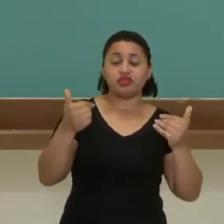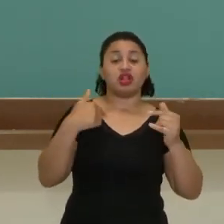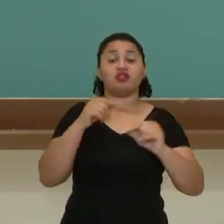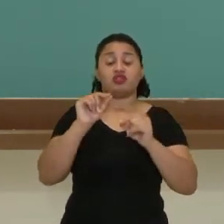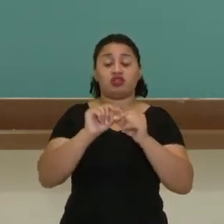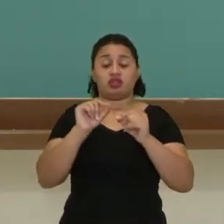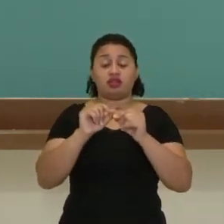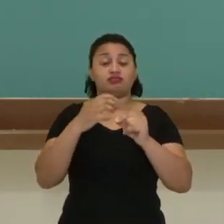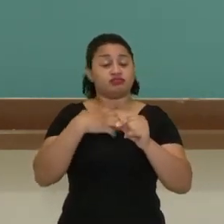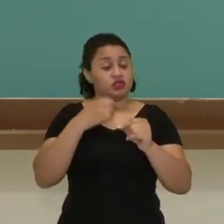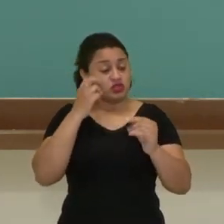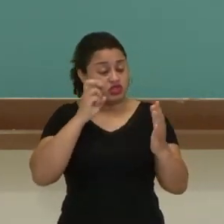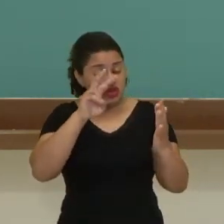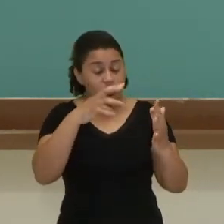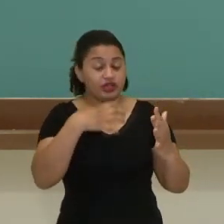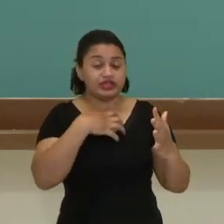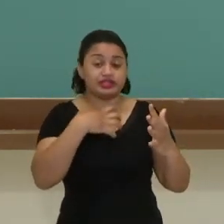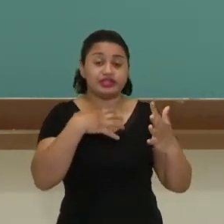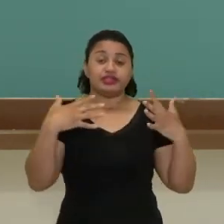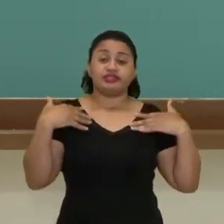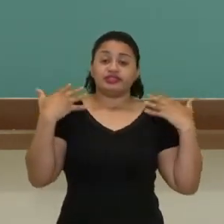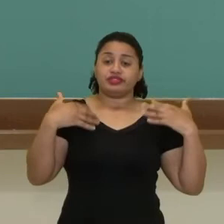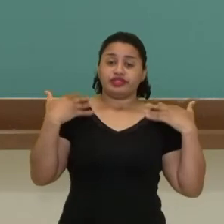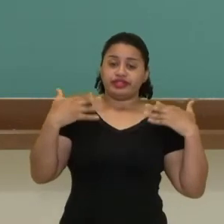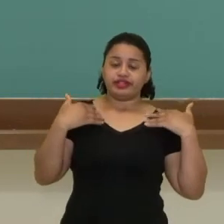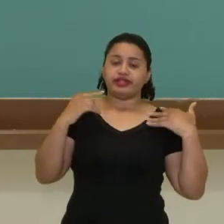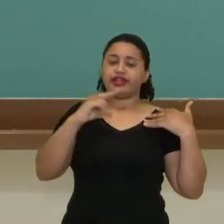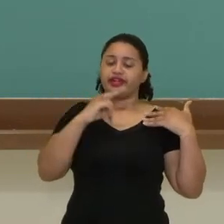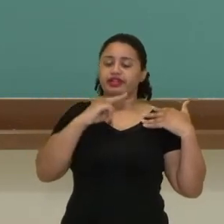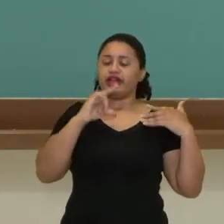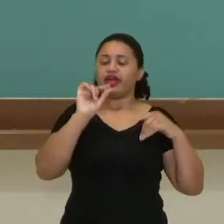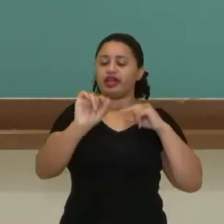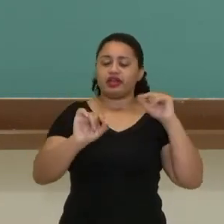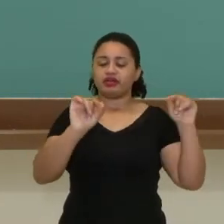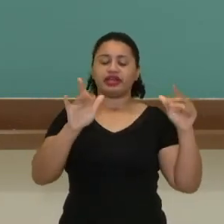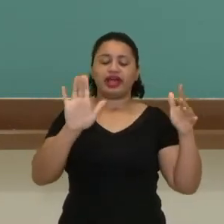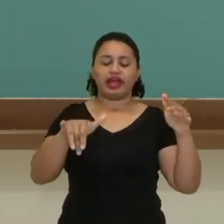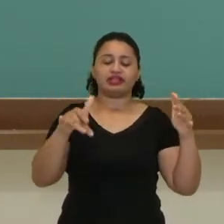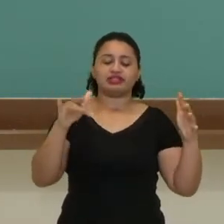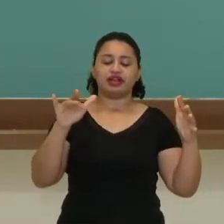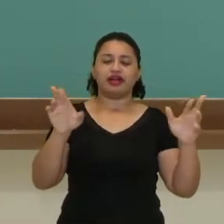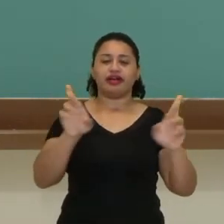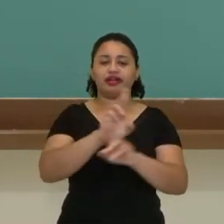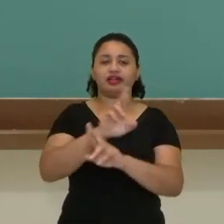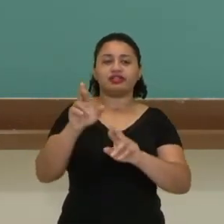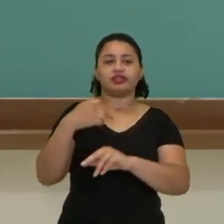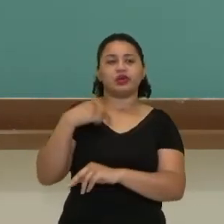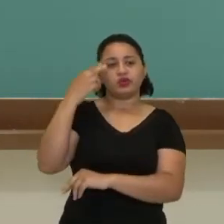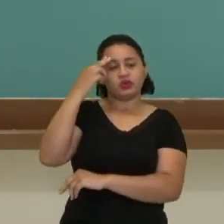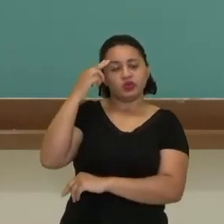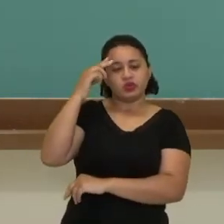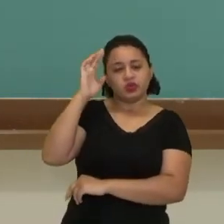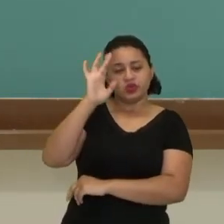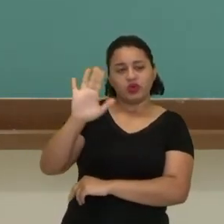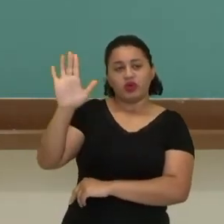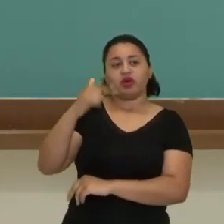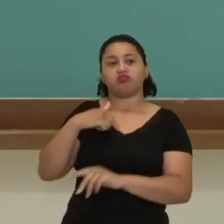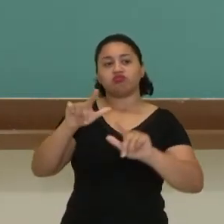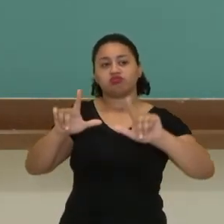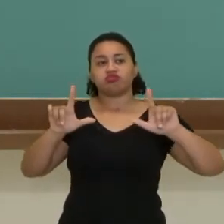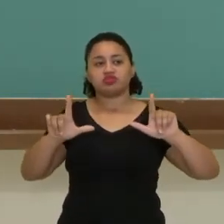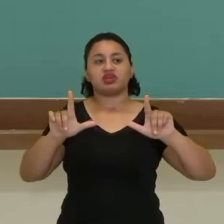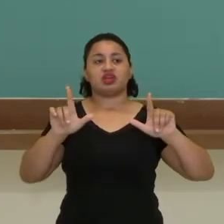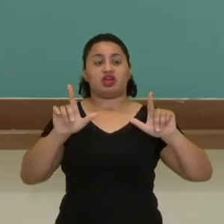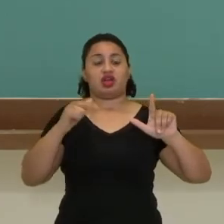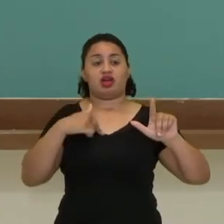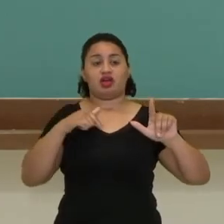causam uma alegria, tem essa conotação onírica, que é a relação do sonho. Tá? Como, por exemplo, o Baile do Moulin de la